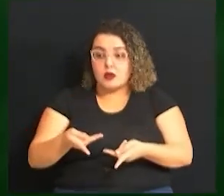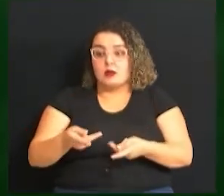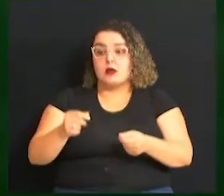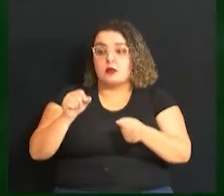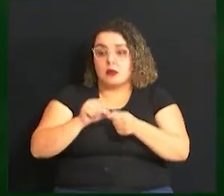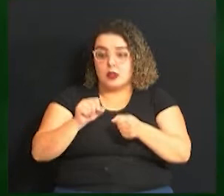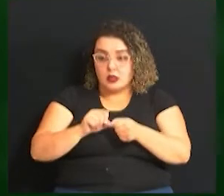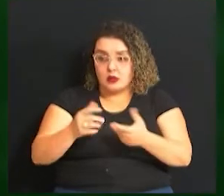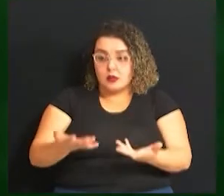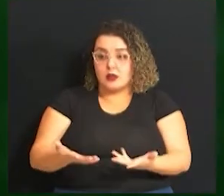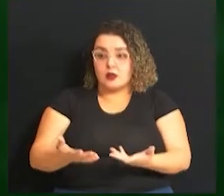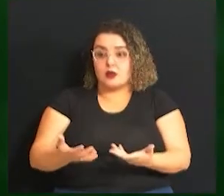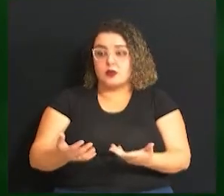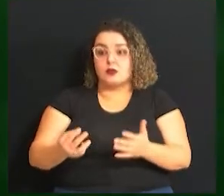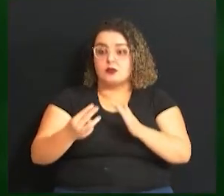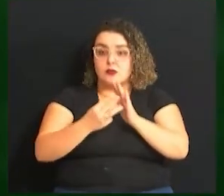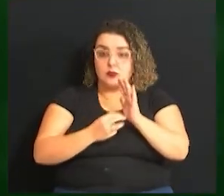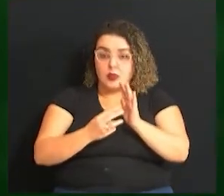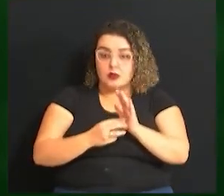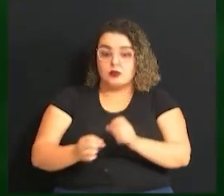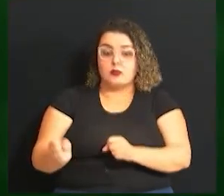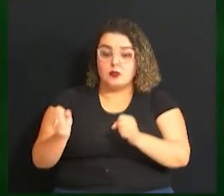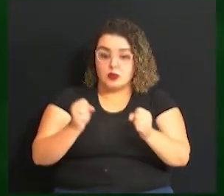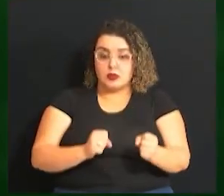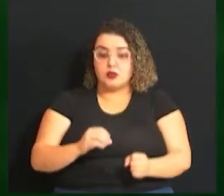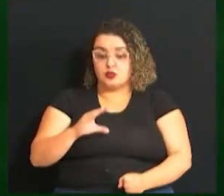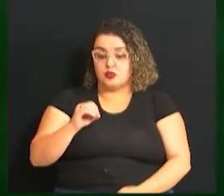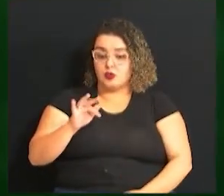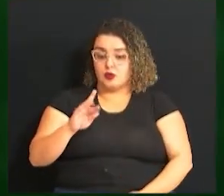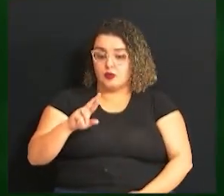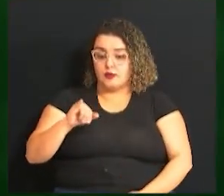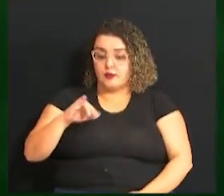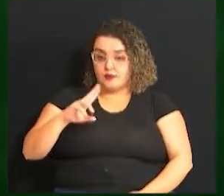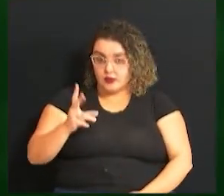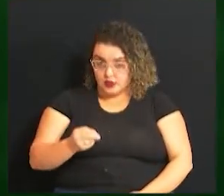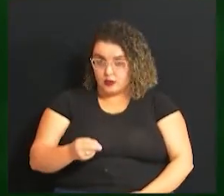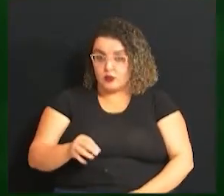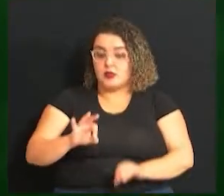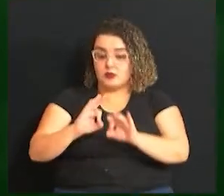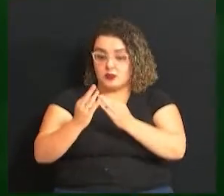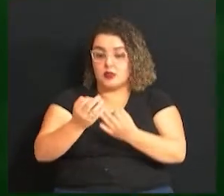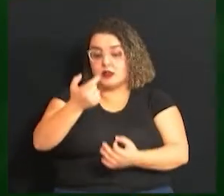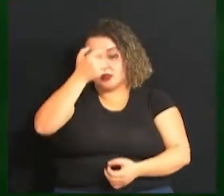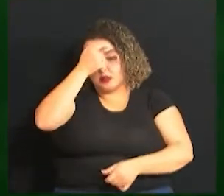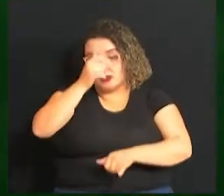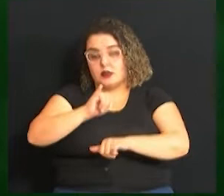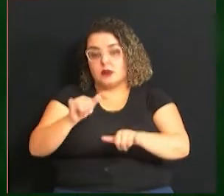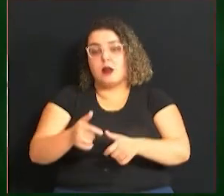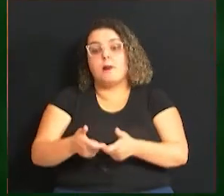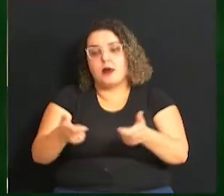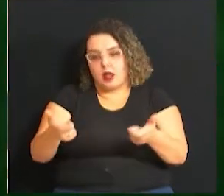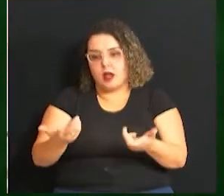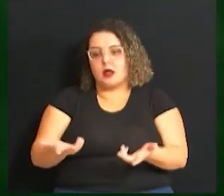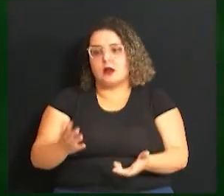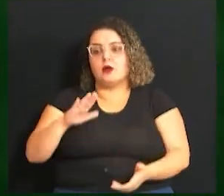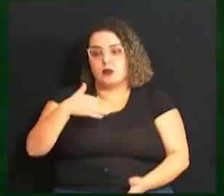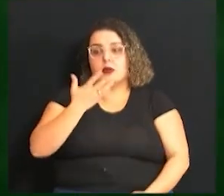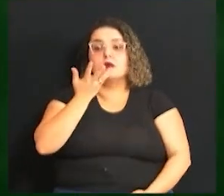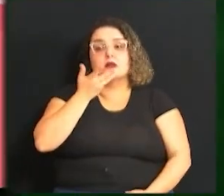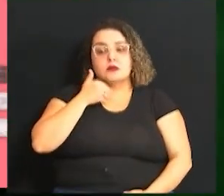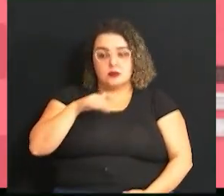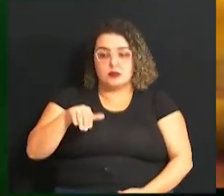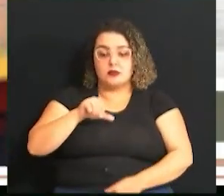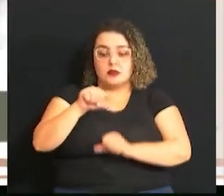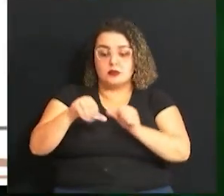digo para que seja feito no método Poderoso Cofrinho, além das famílias ganharem mais consciência, quando essa criança se